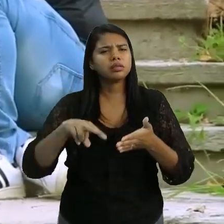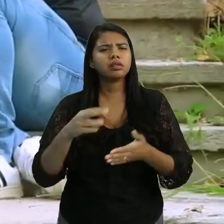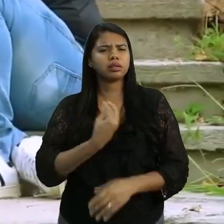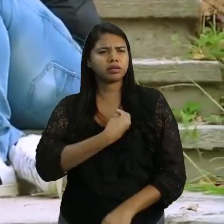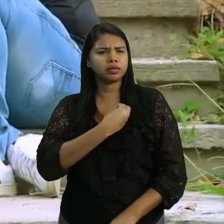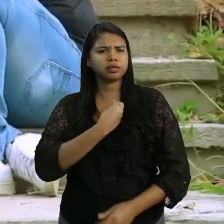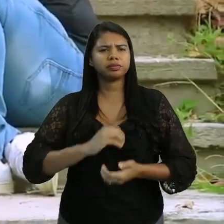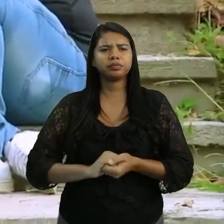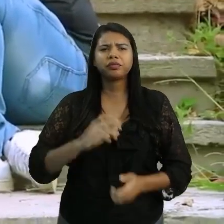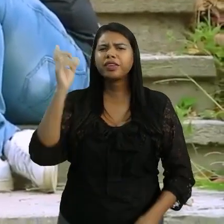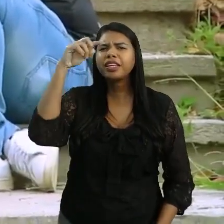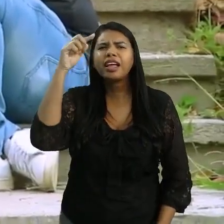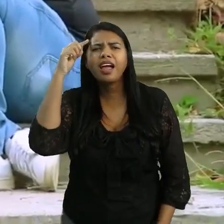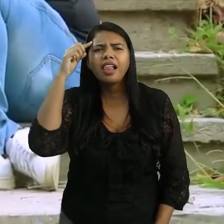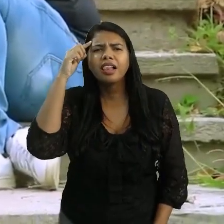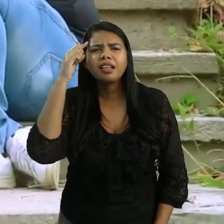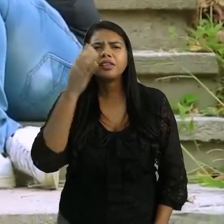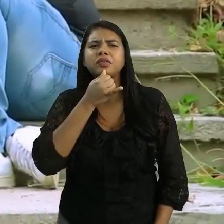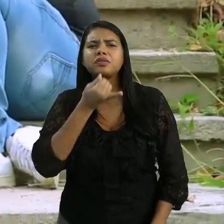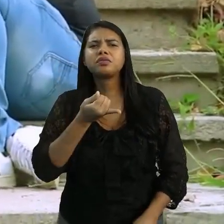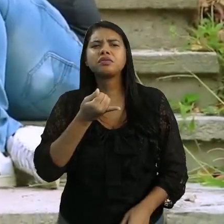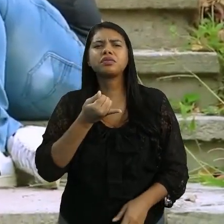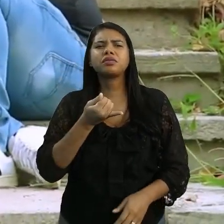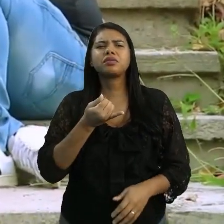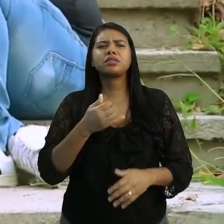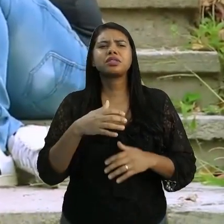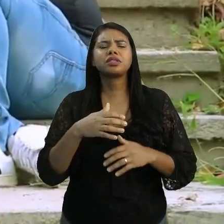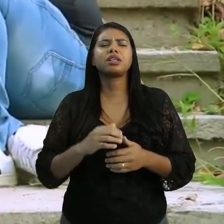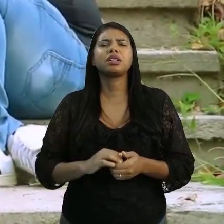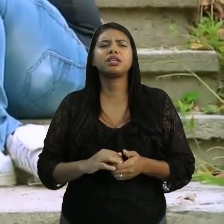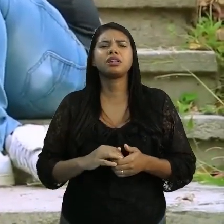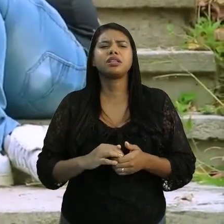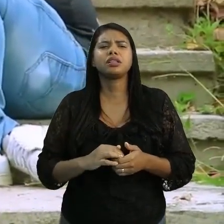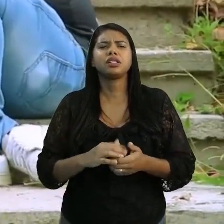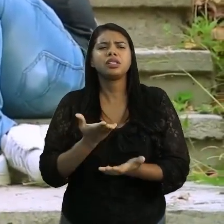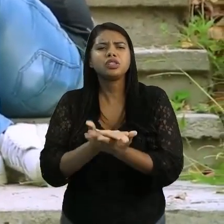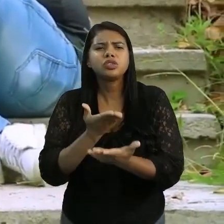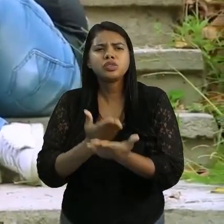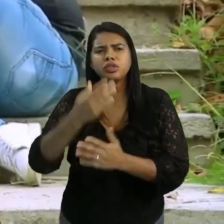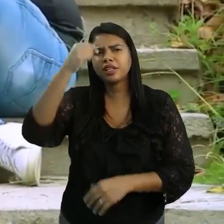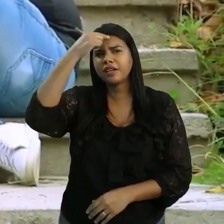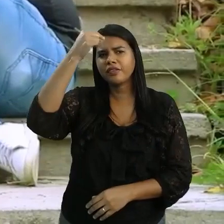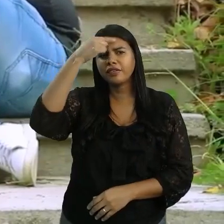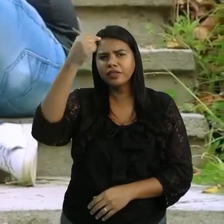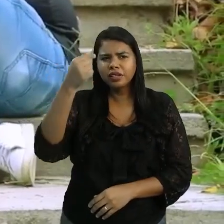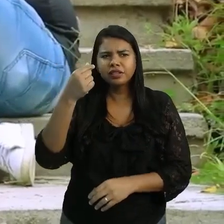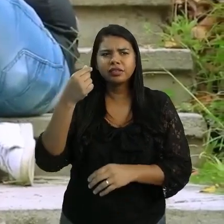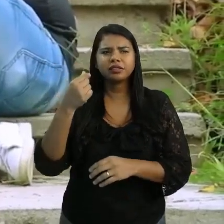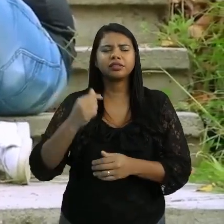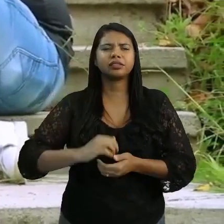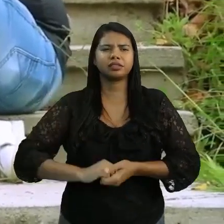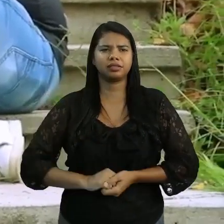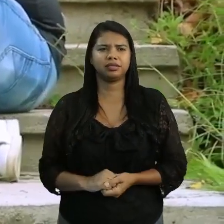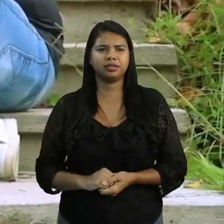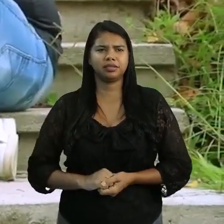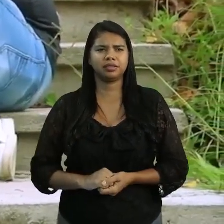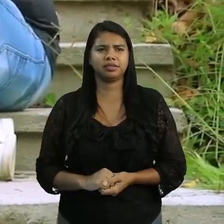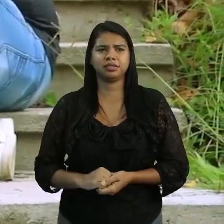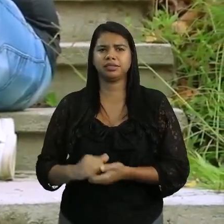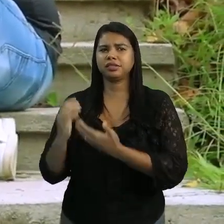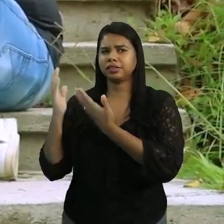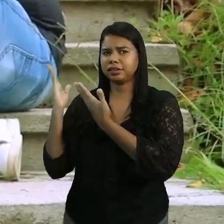Primeiro foi a filosofia, né? Eu já buscava vida espiritual, estudava bastante. E quando encontrei o Bhagavad Gita, vi que era